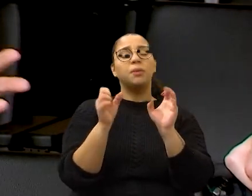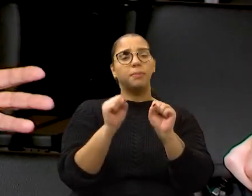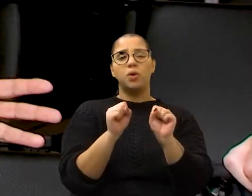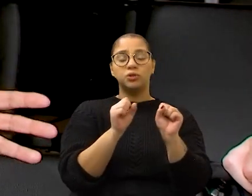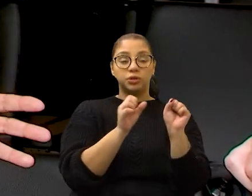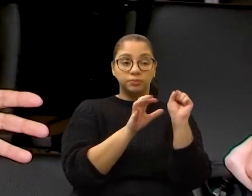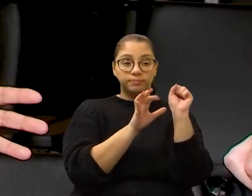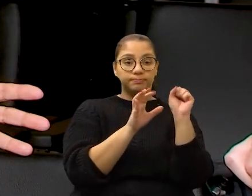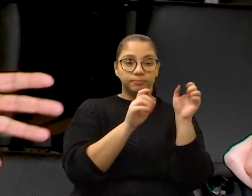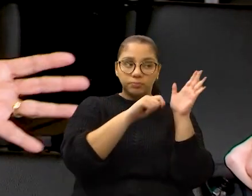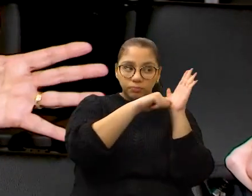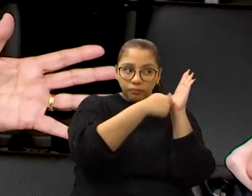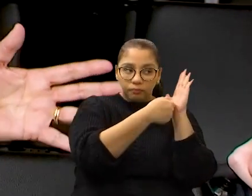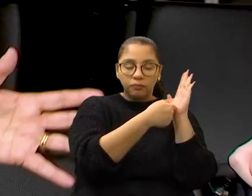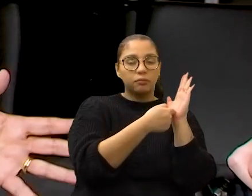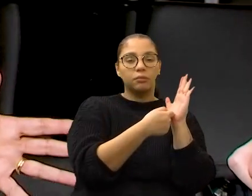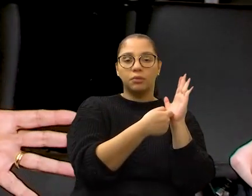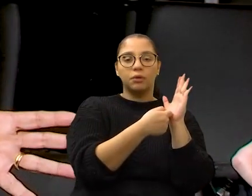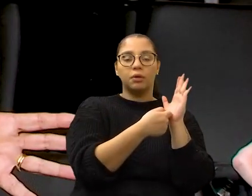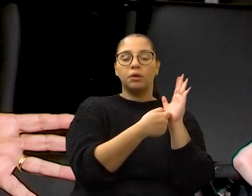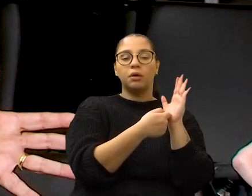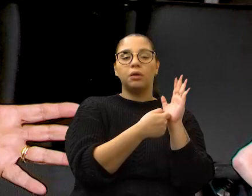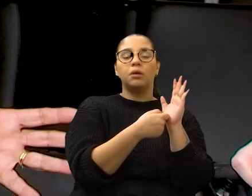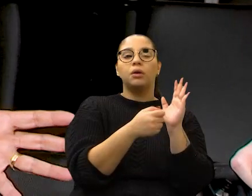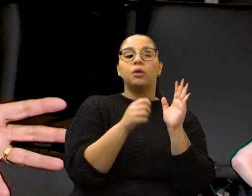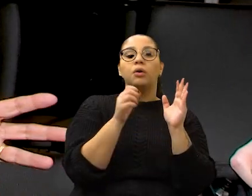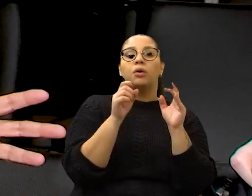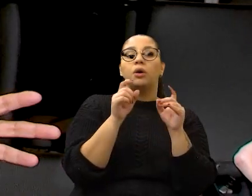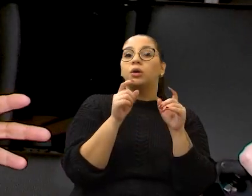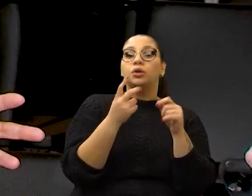denúncia, pode ser anônima. O que a gente não pode